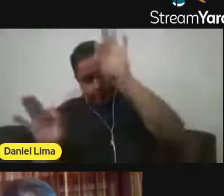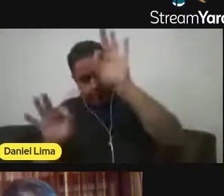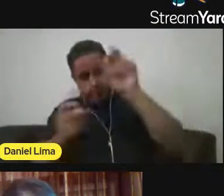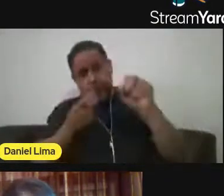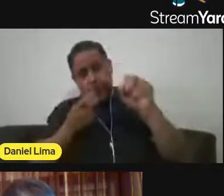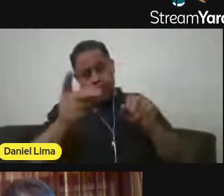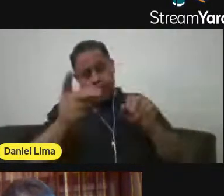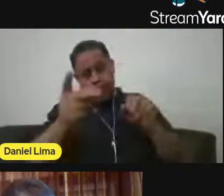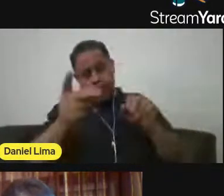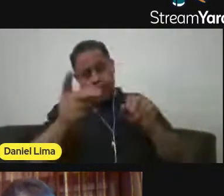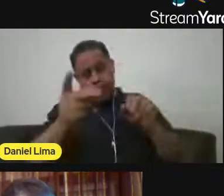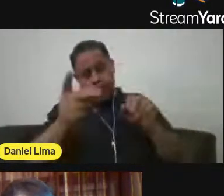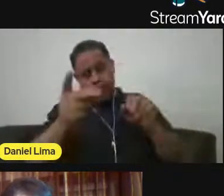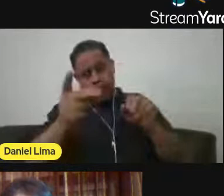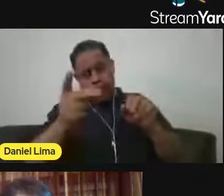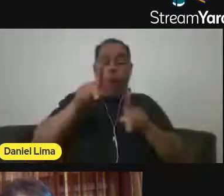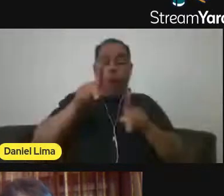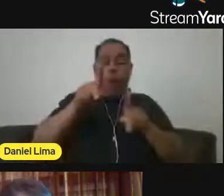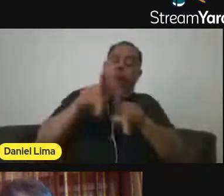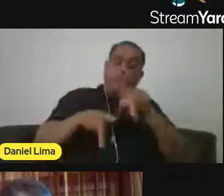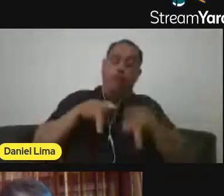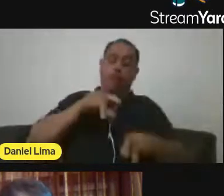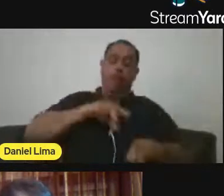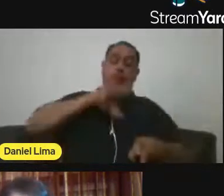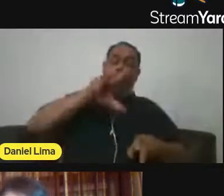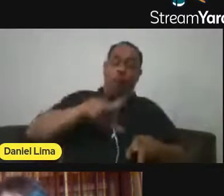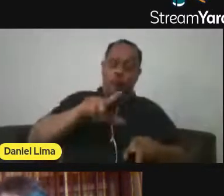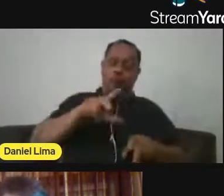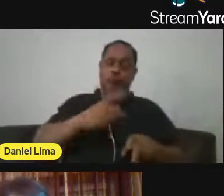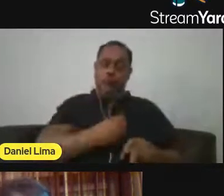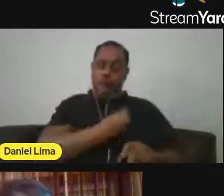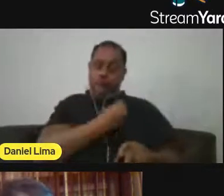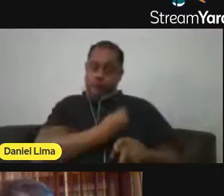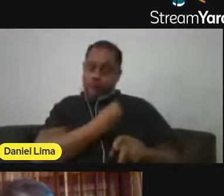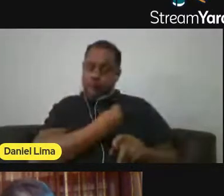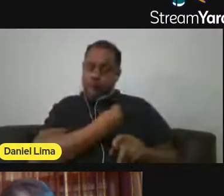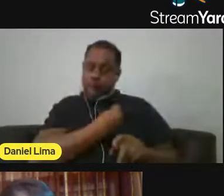o povo português, com a sua tendência para ser tudo,